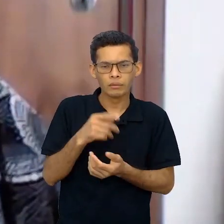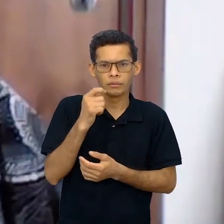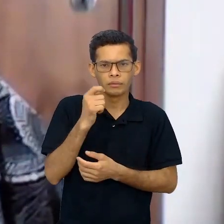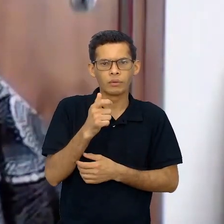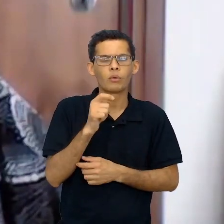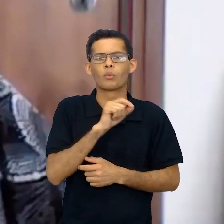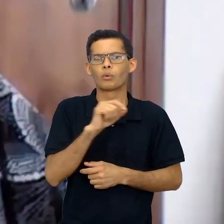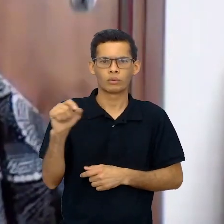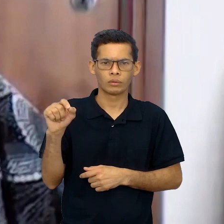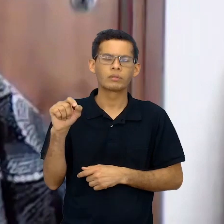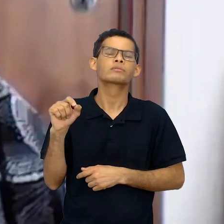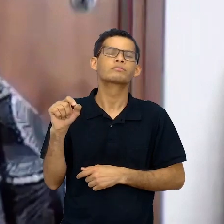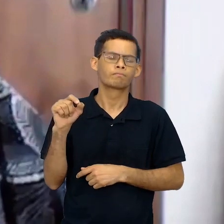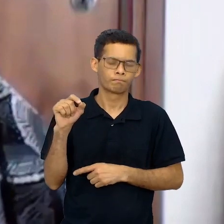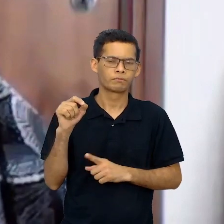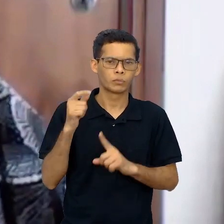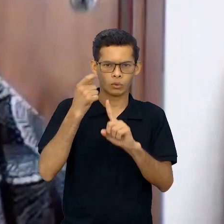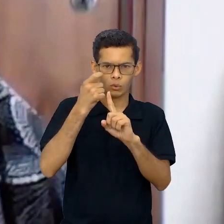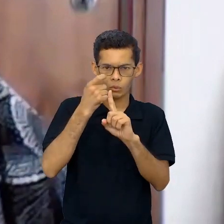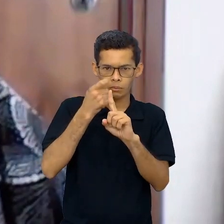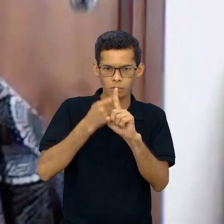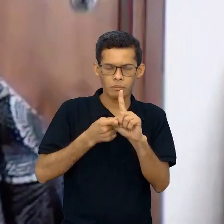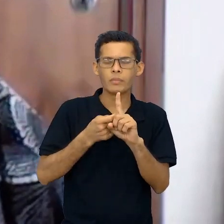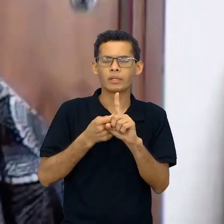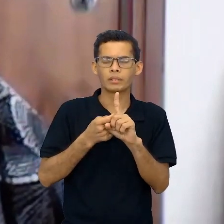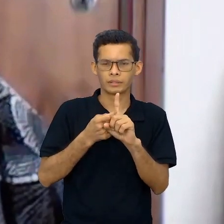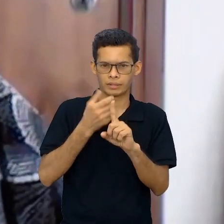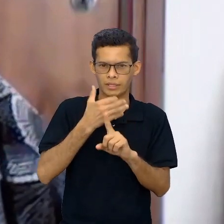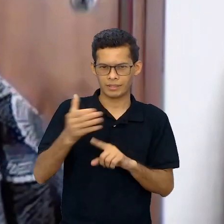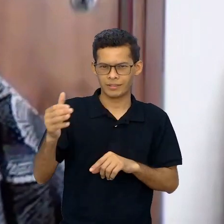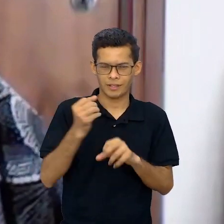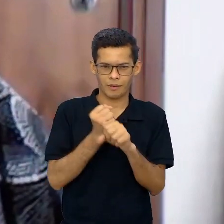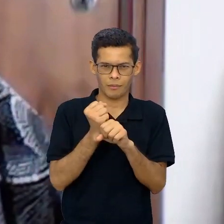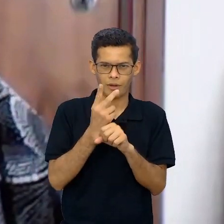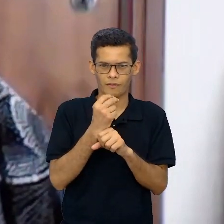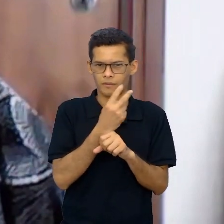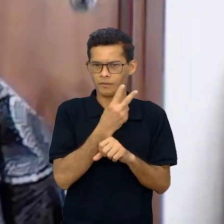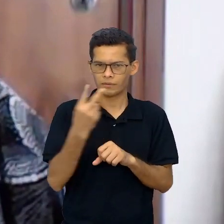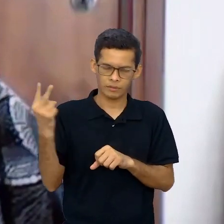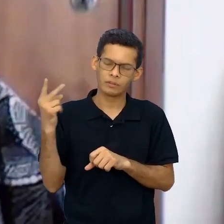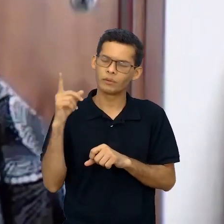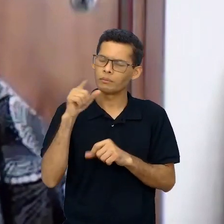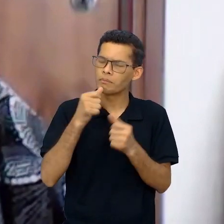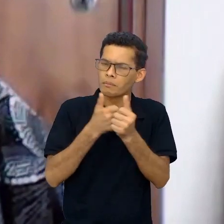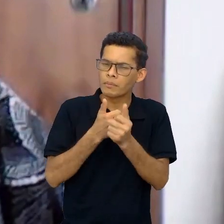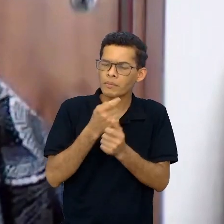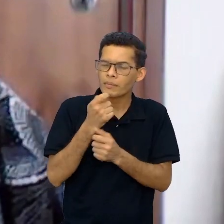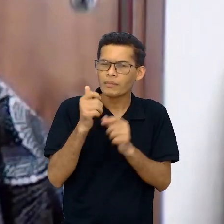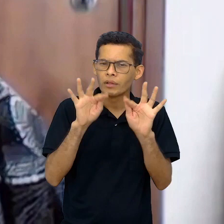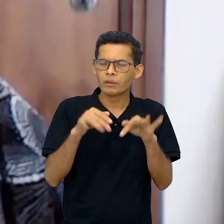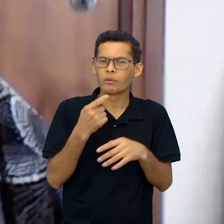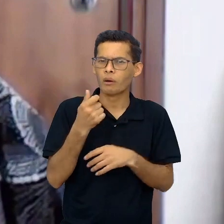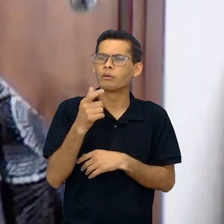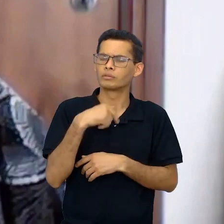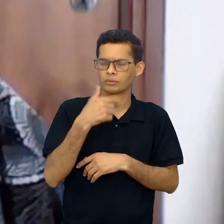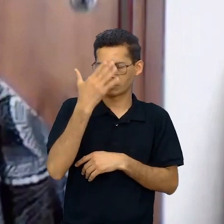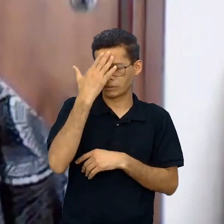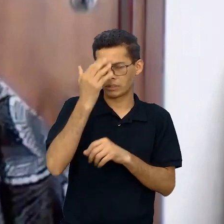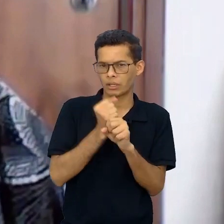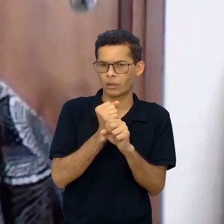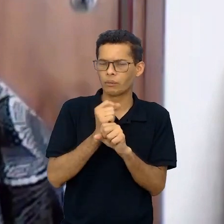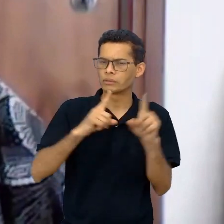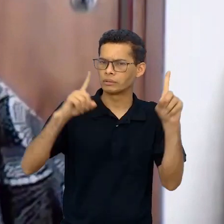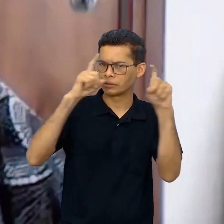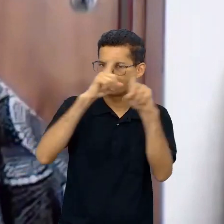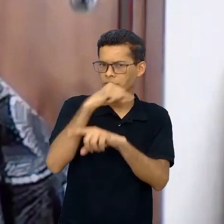etapa final desse ano de 2022, né? Eu sei que foi um ano também bem árduo, né, para todos